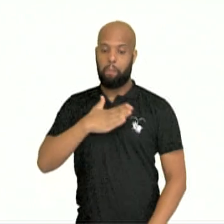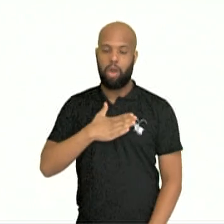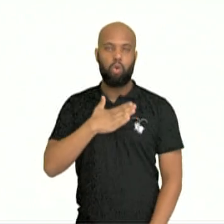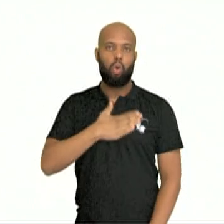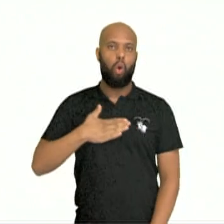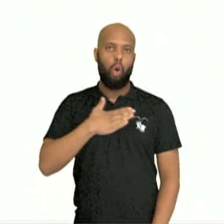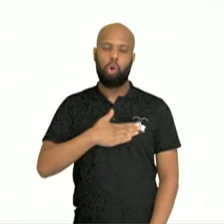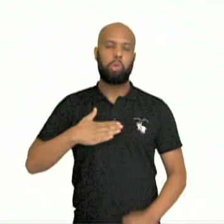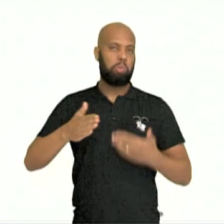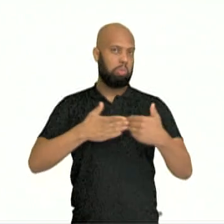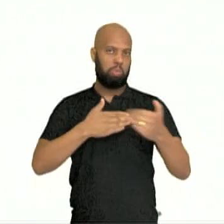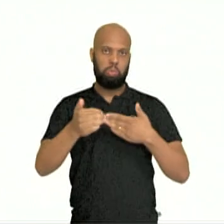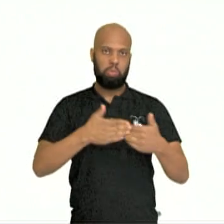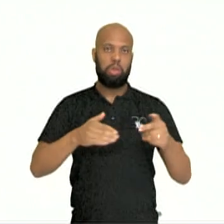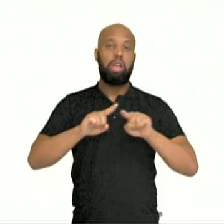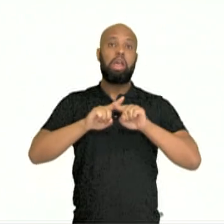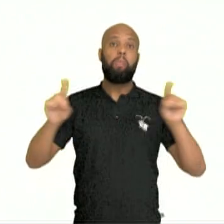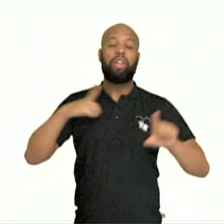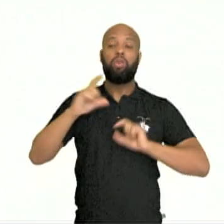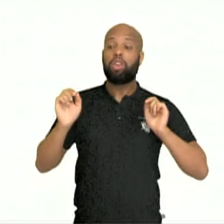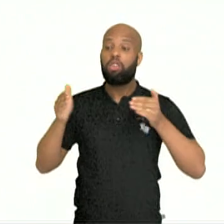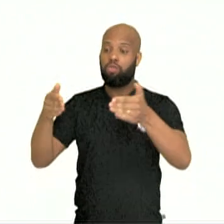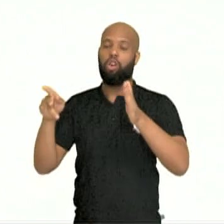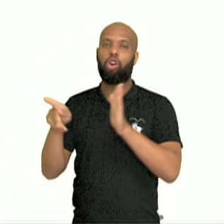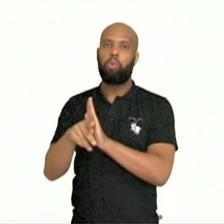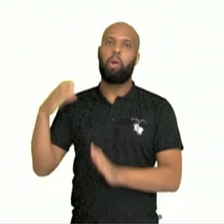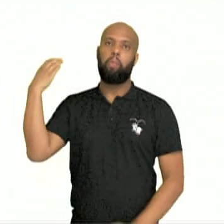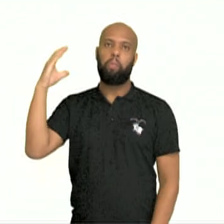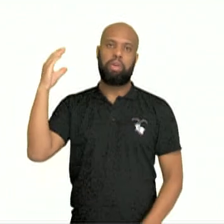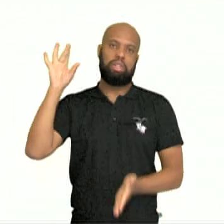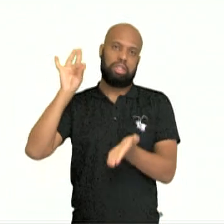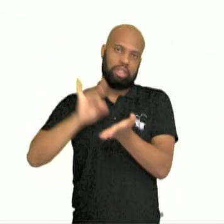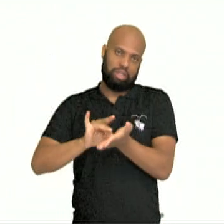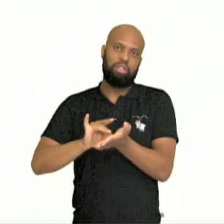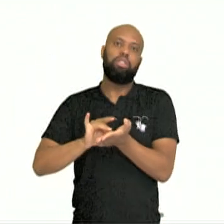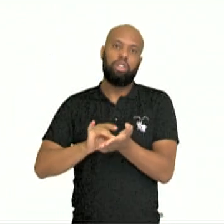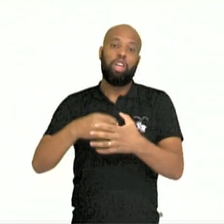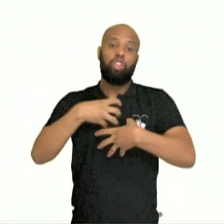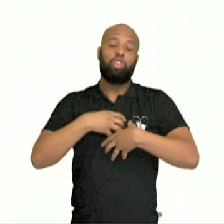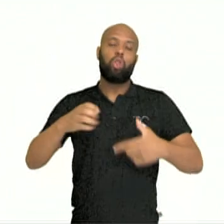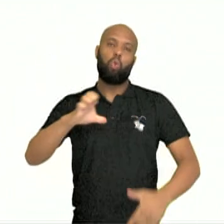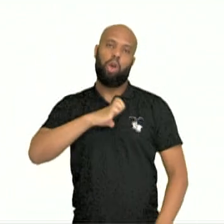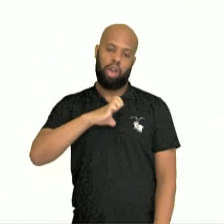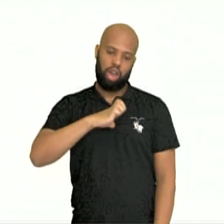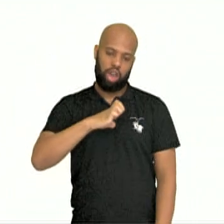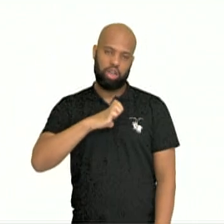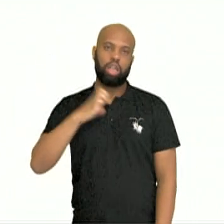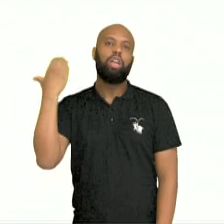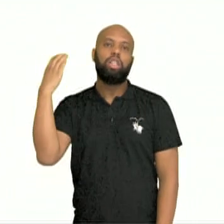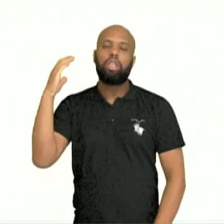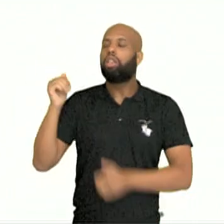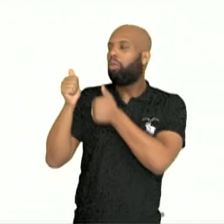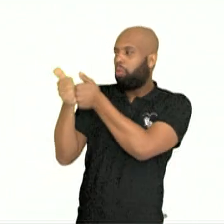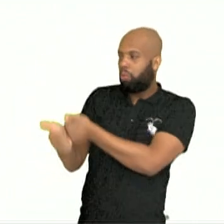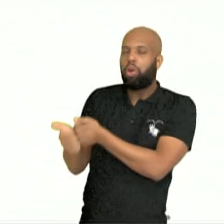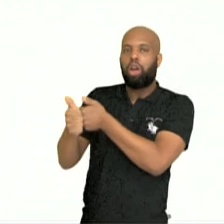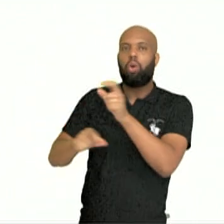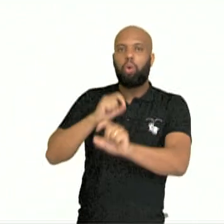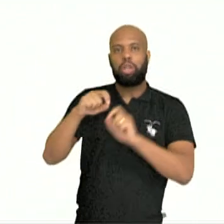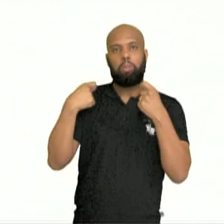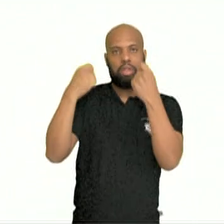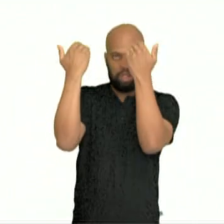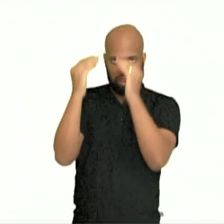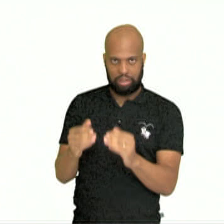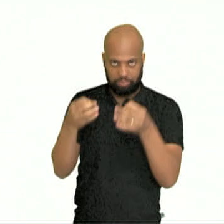pré-noções, deixar as paixões de lado e se focalizar da maneira mais ética, científica possível, aquilo que tem que ser